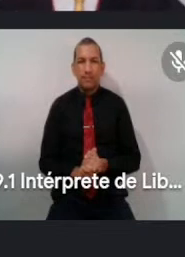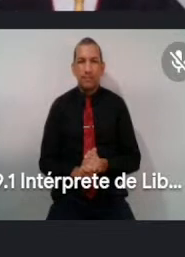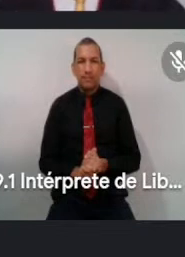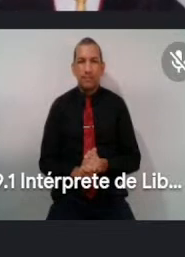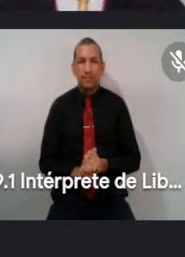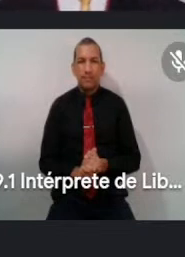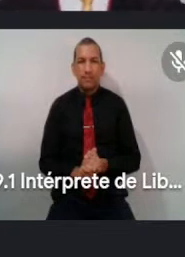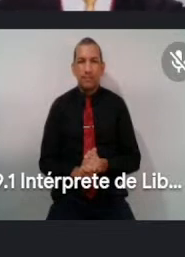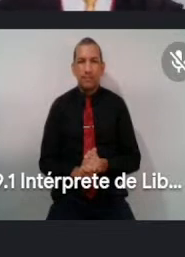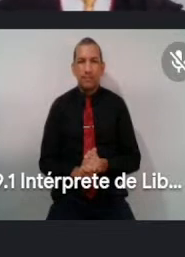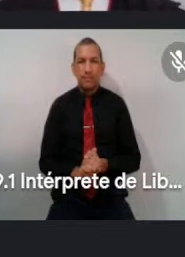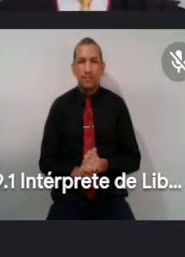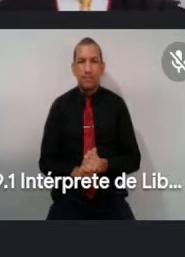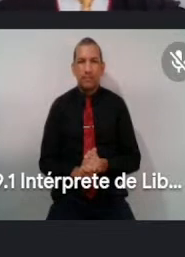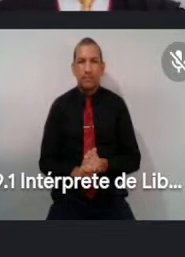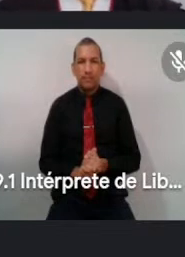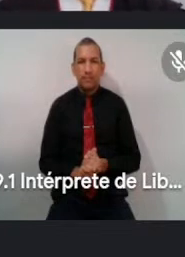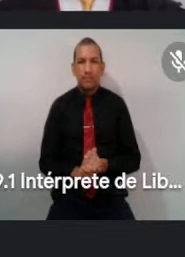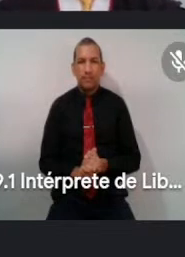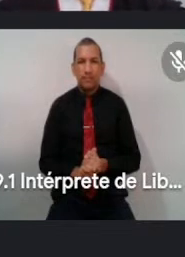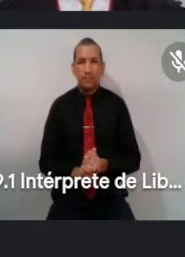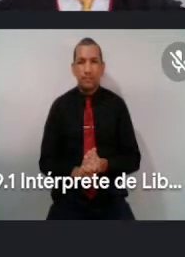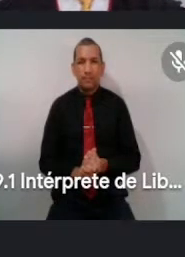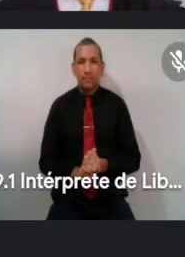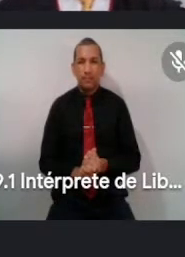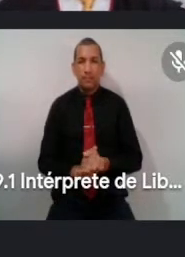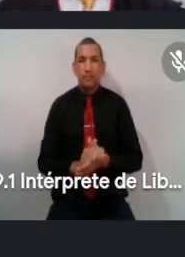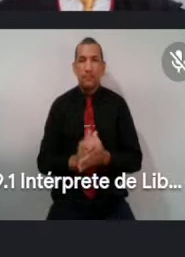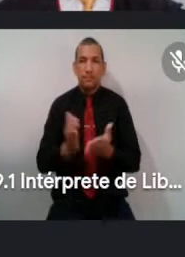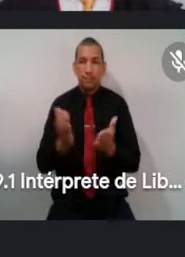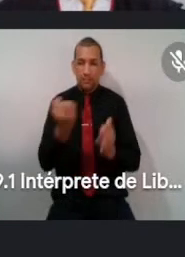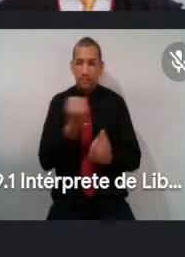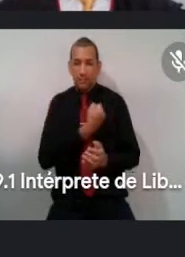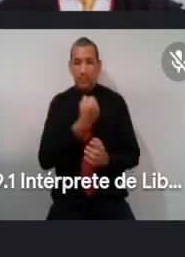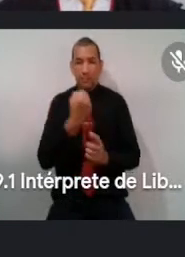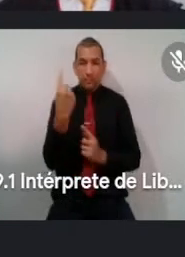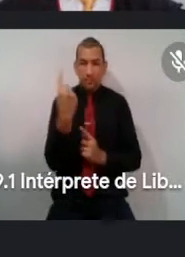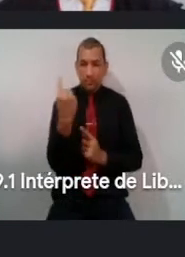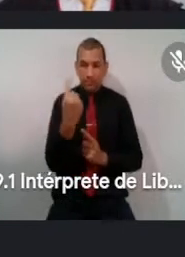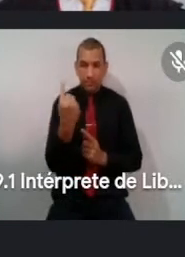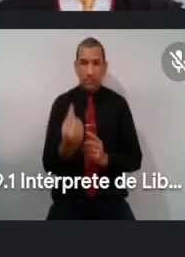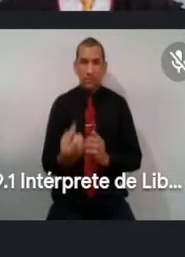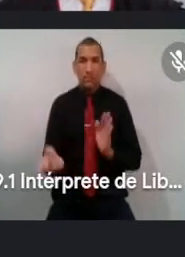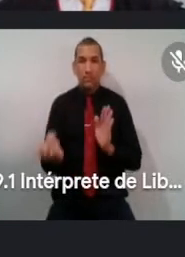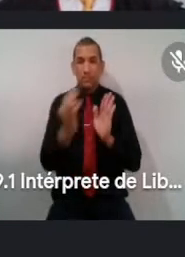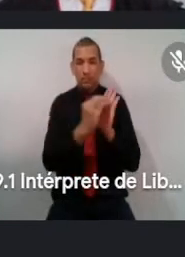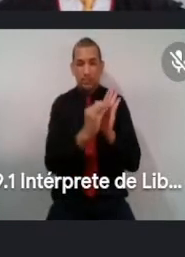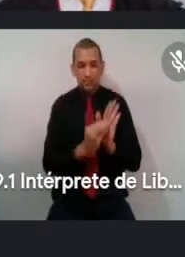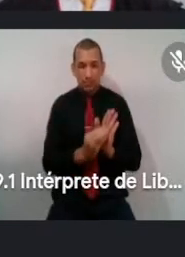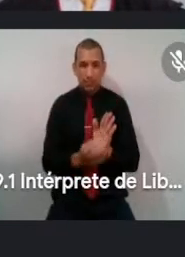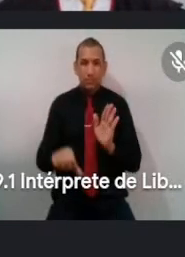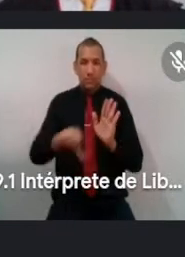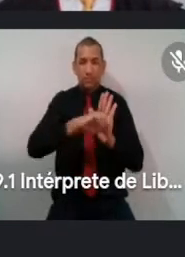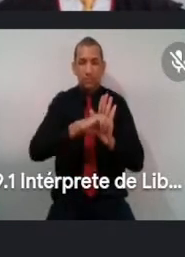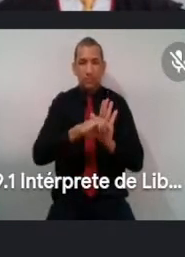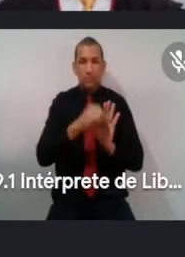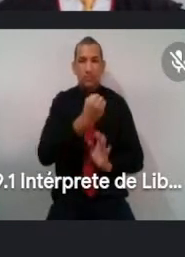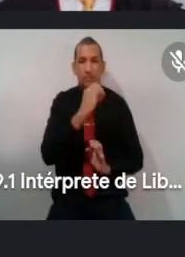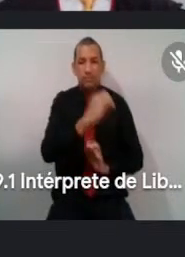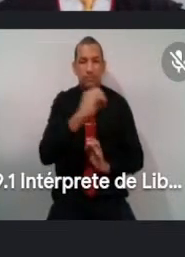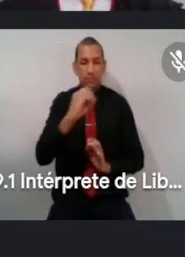já chegou então vou chamar aqui o item um é o recurso terminal eleitoral nº